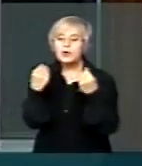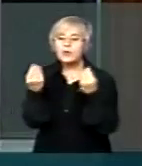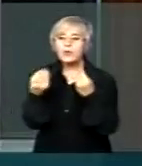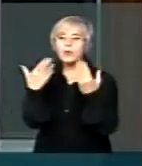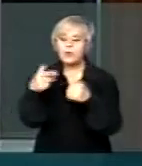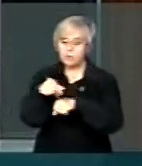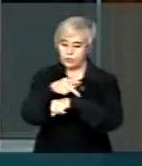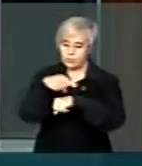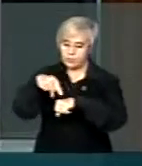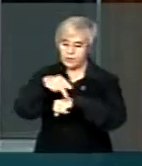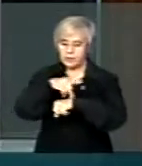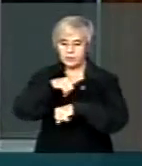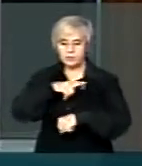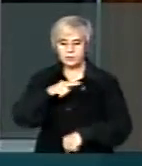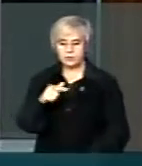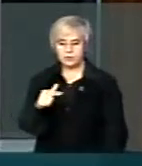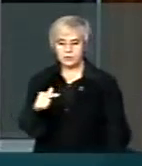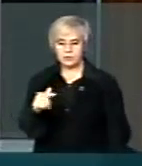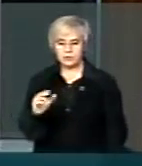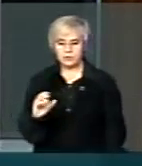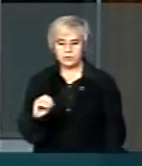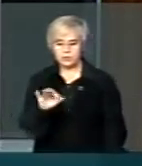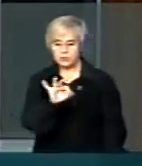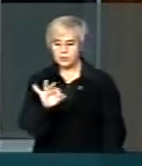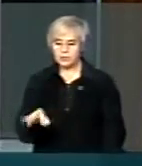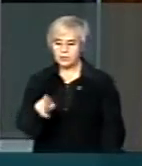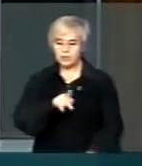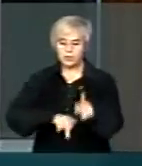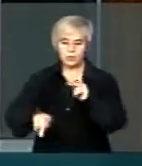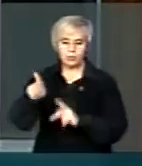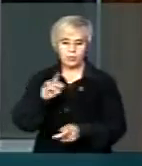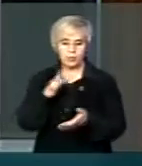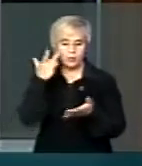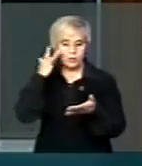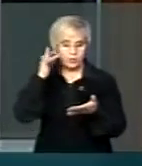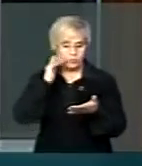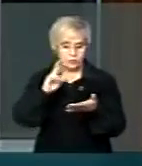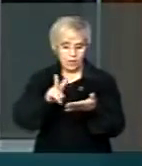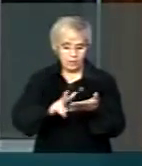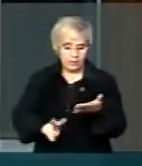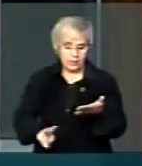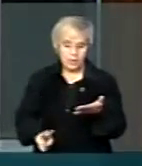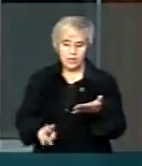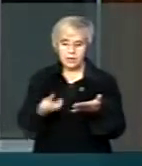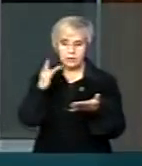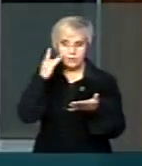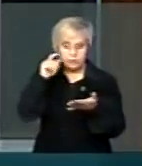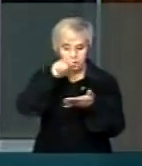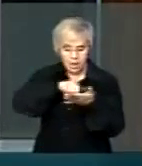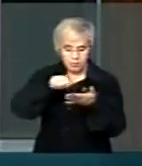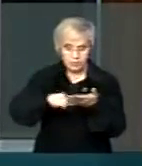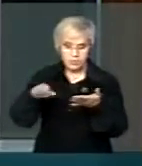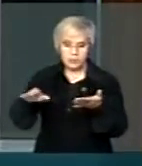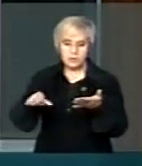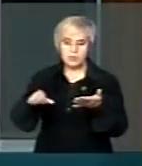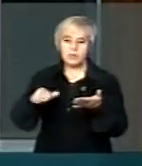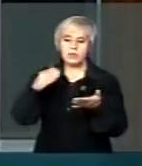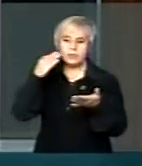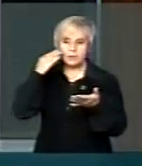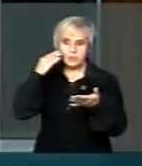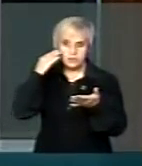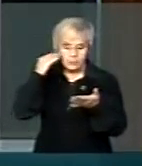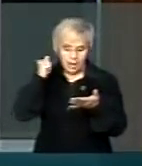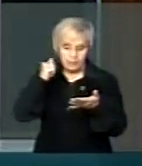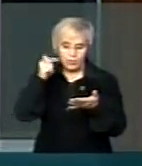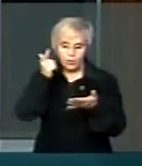tem 70% da população analfabeta funcional? As pessoas leem, mas não sabem o que estão